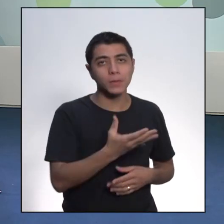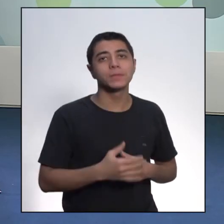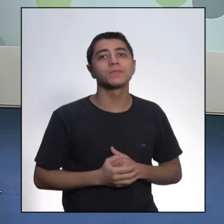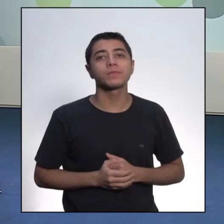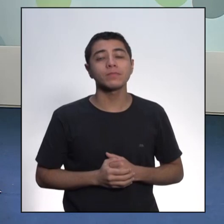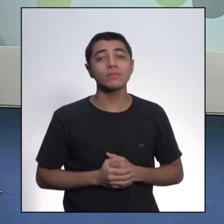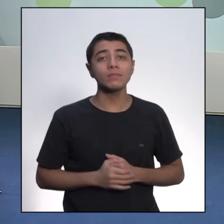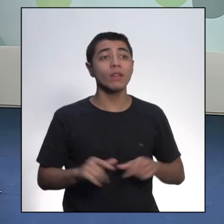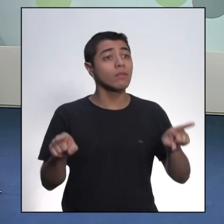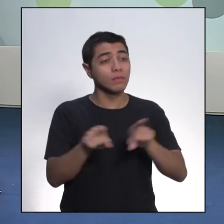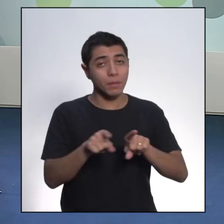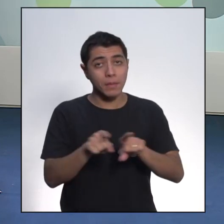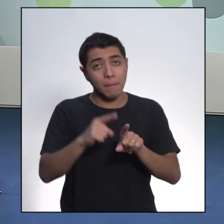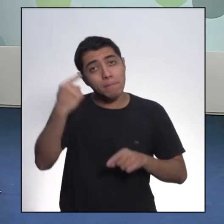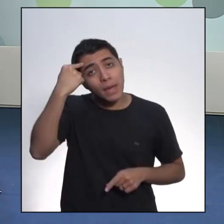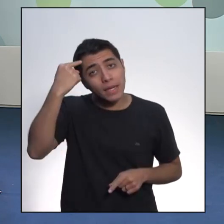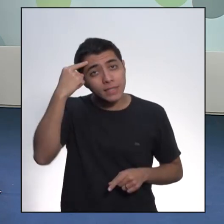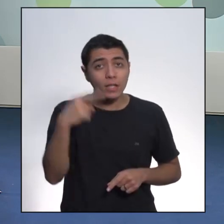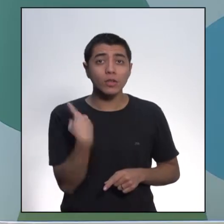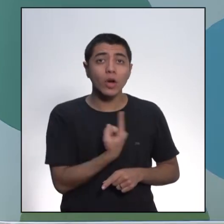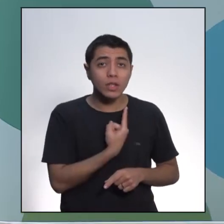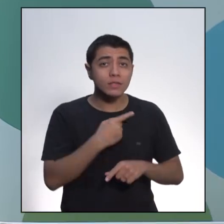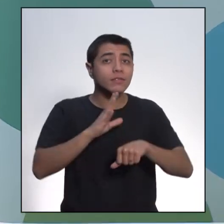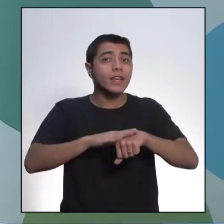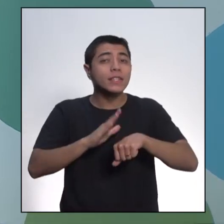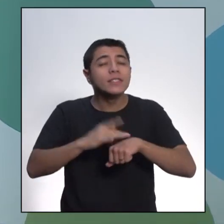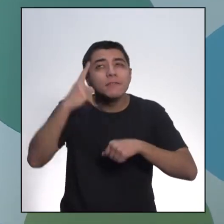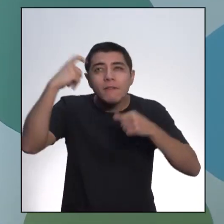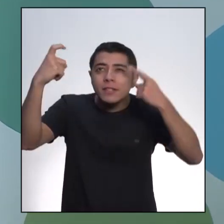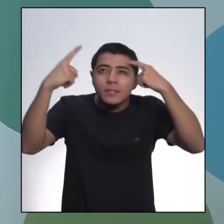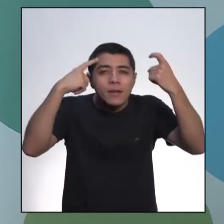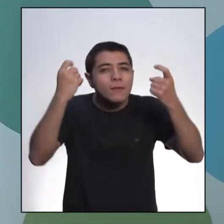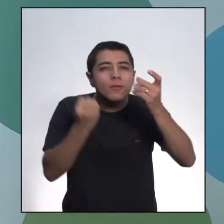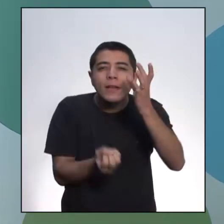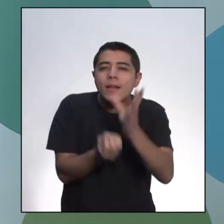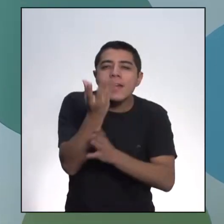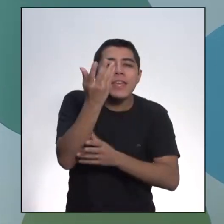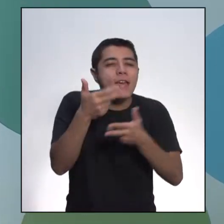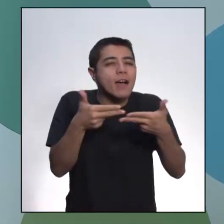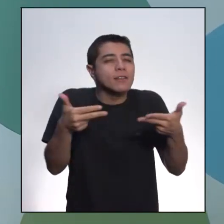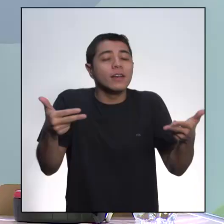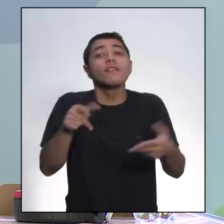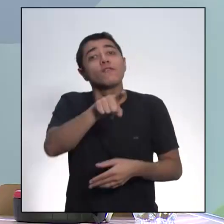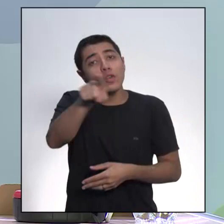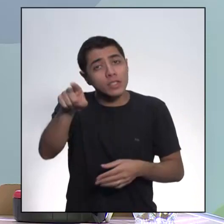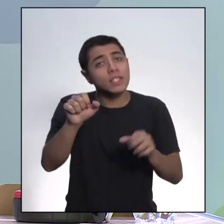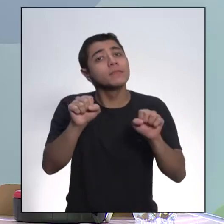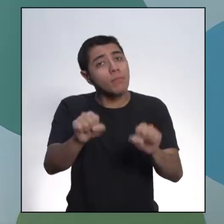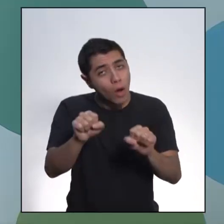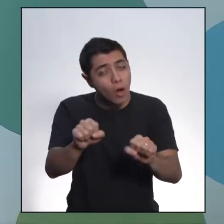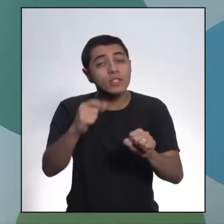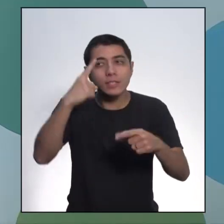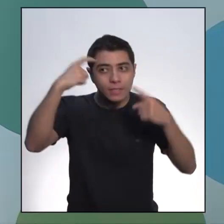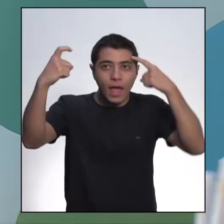Pensando que a gente trabalhou invenção, criatividade, e que vocês podem inventar cada vez